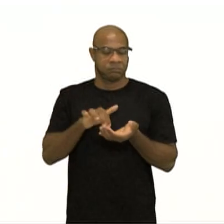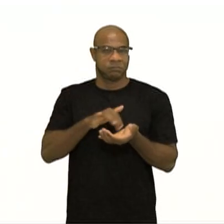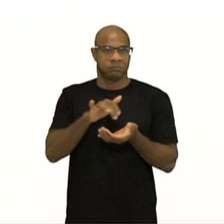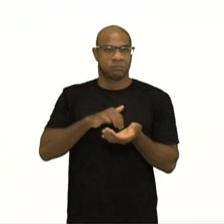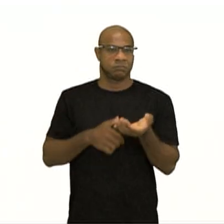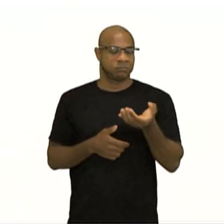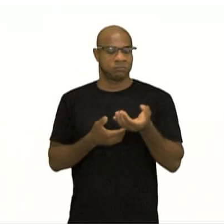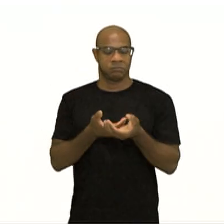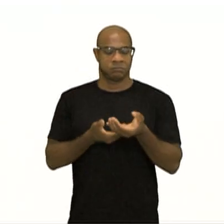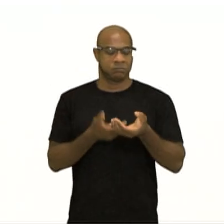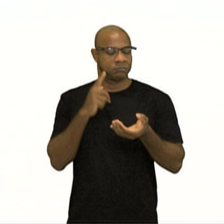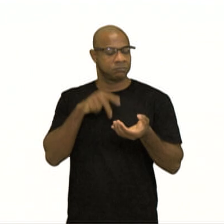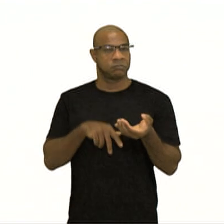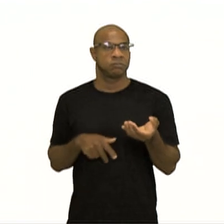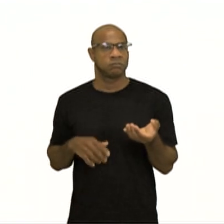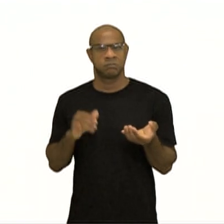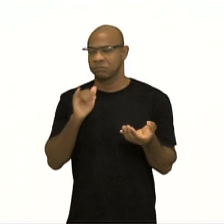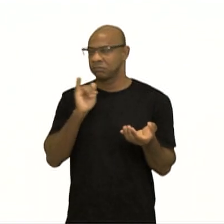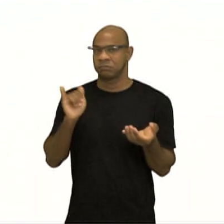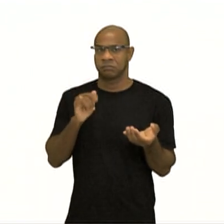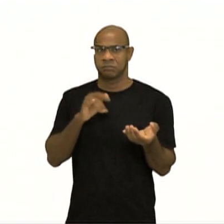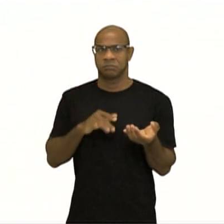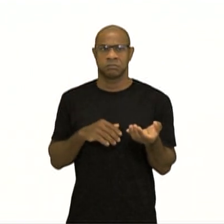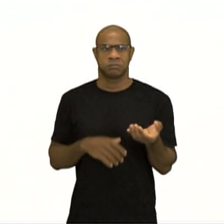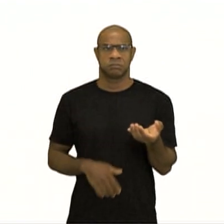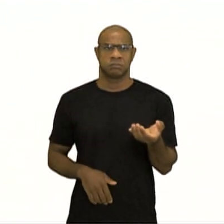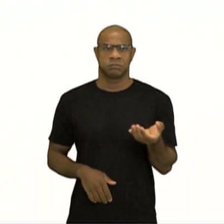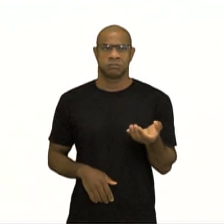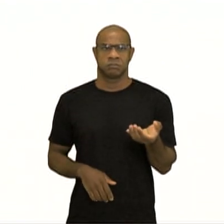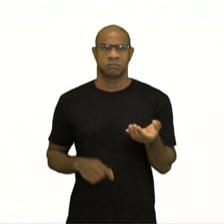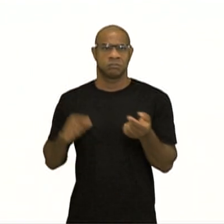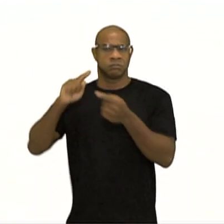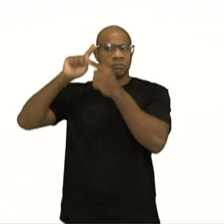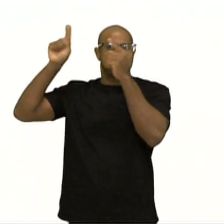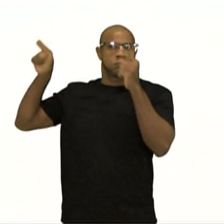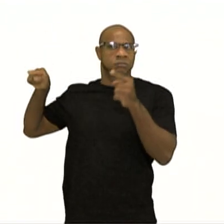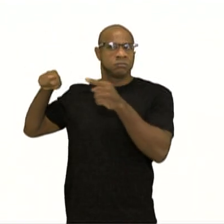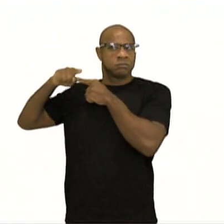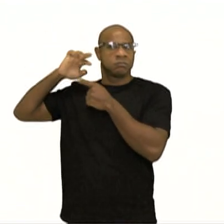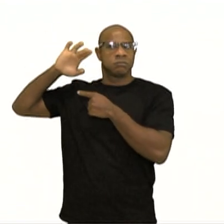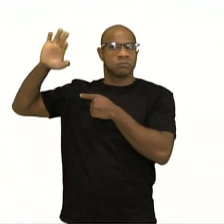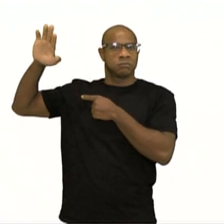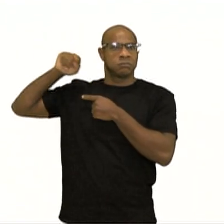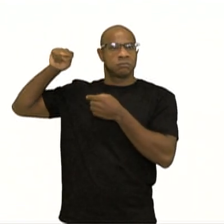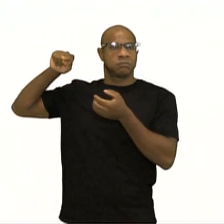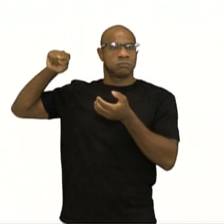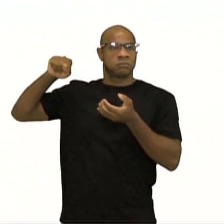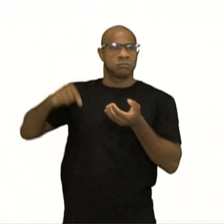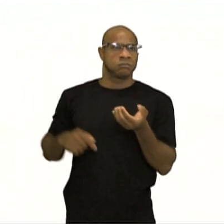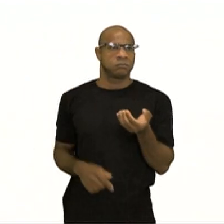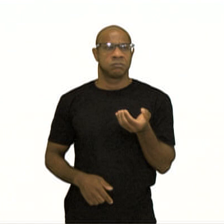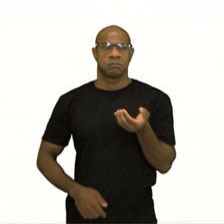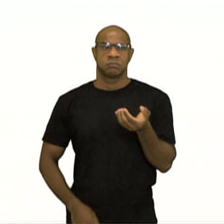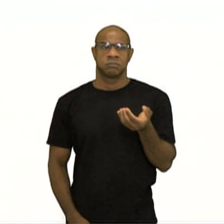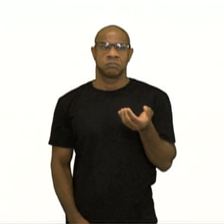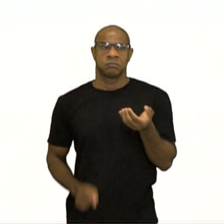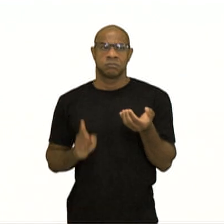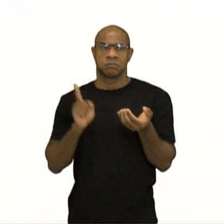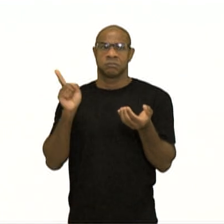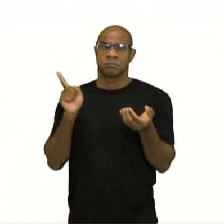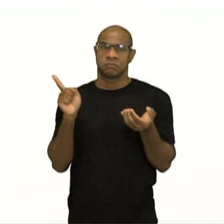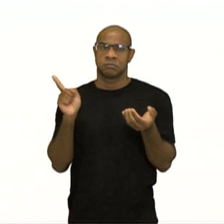observar. Daí ela fala assim, I just can't do without my cell phone.